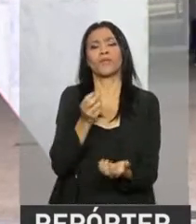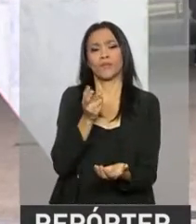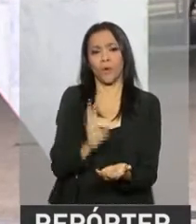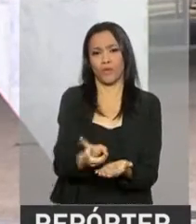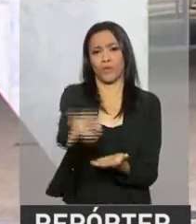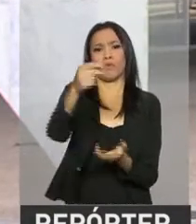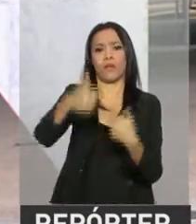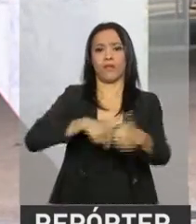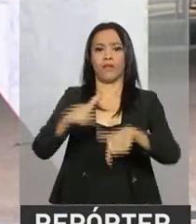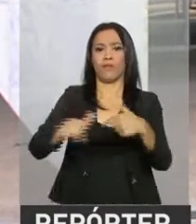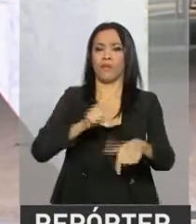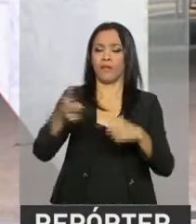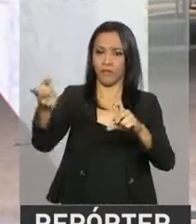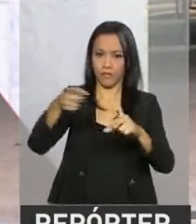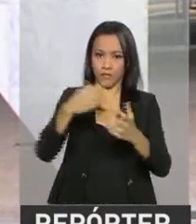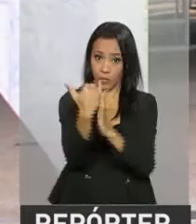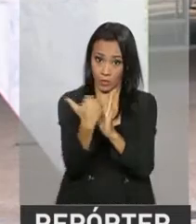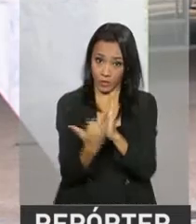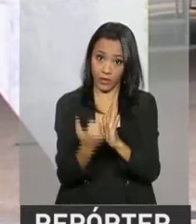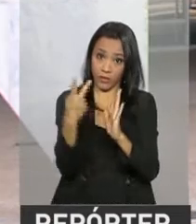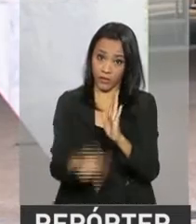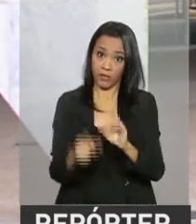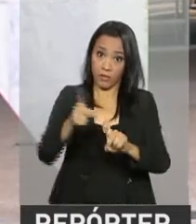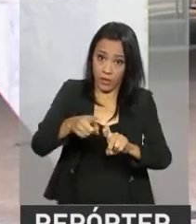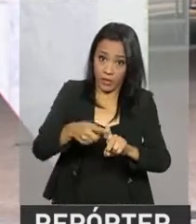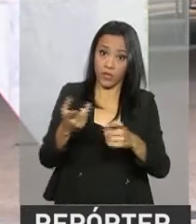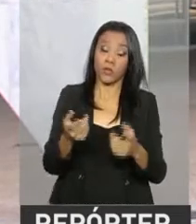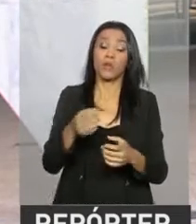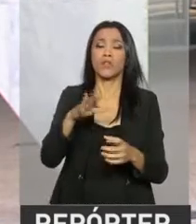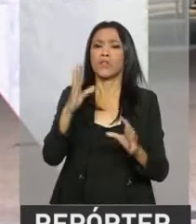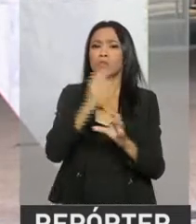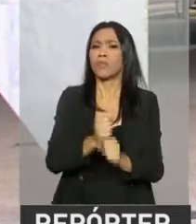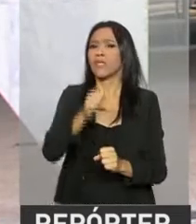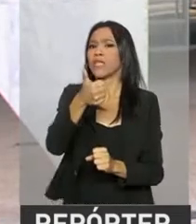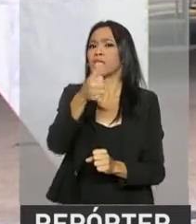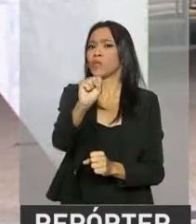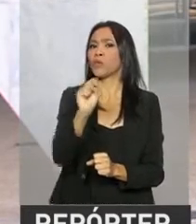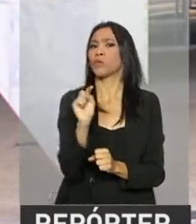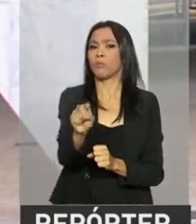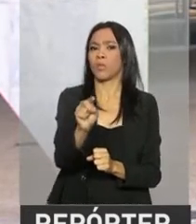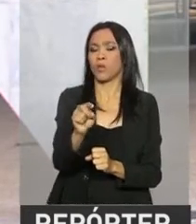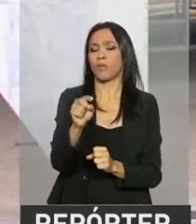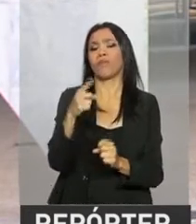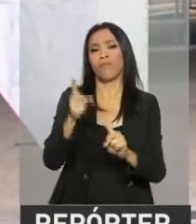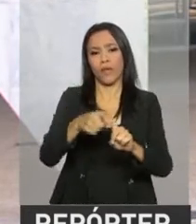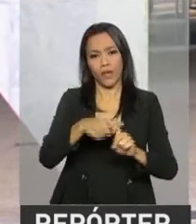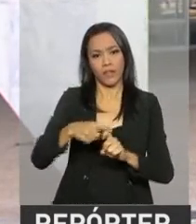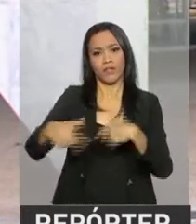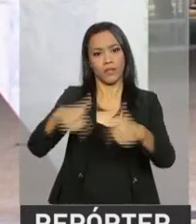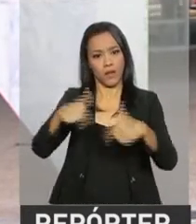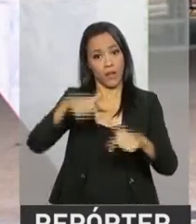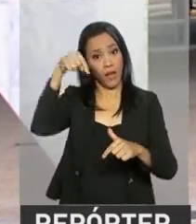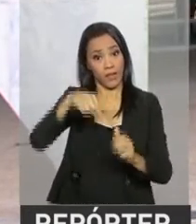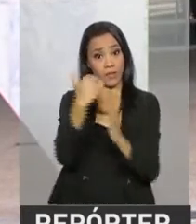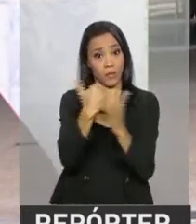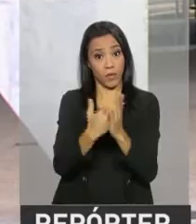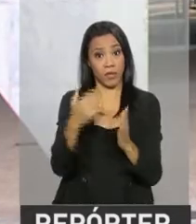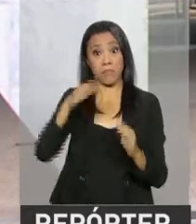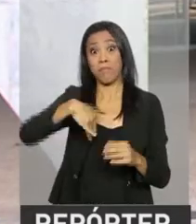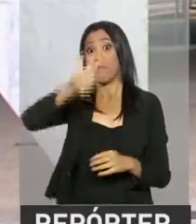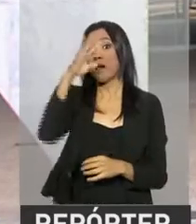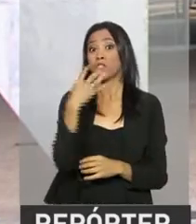Brasil. Atualmente, Renata, cerca de 18 mil médicos atuam pelo programa Mais Médicos em mais de 4